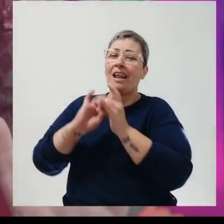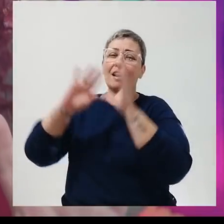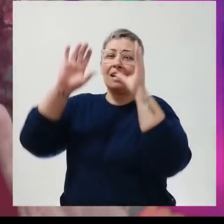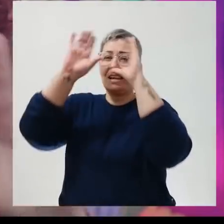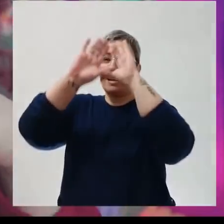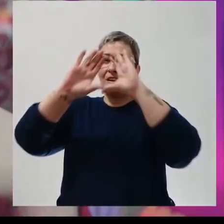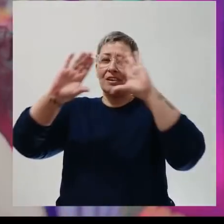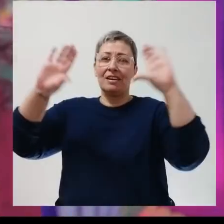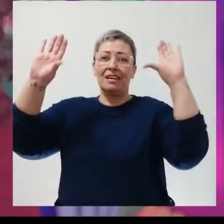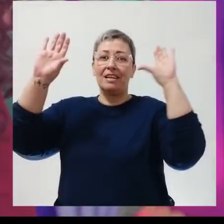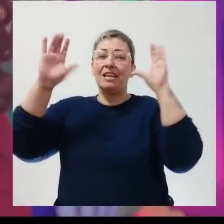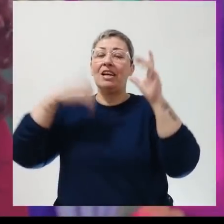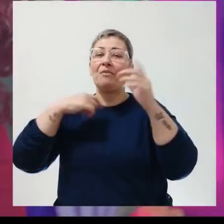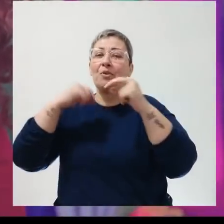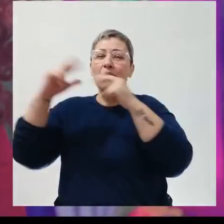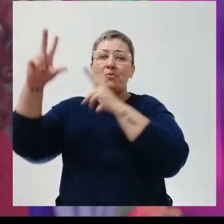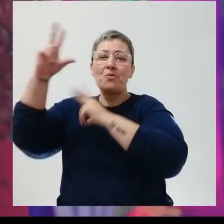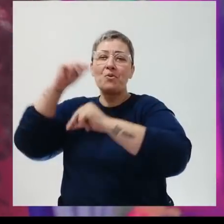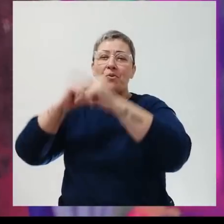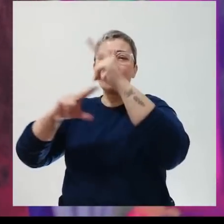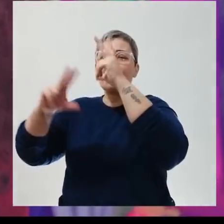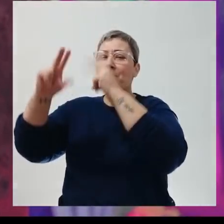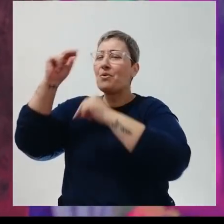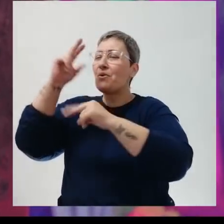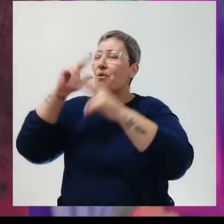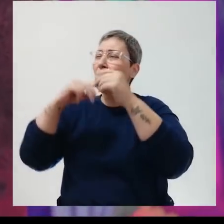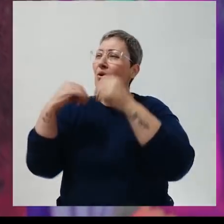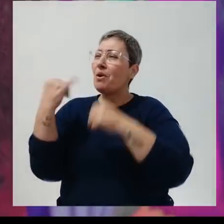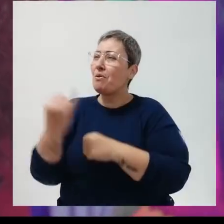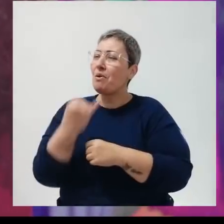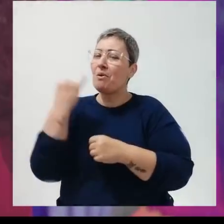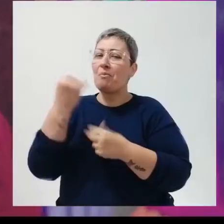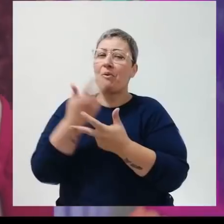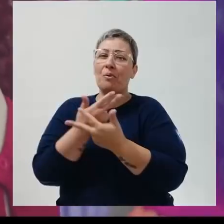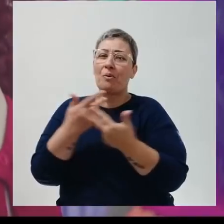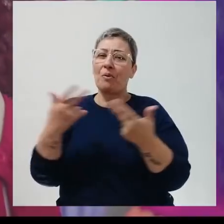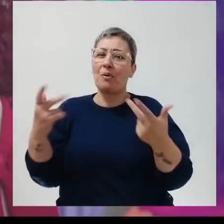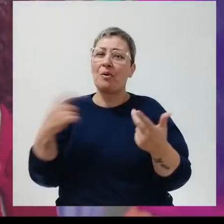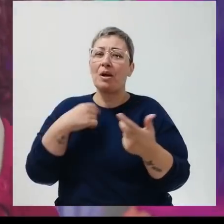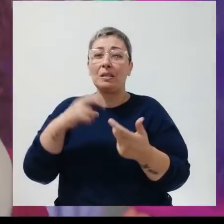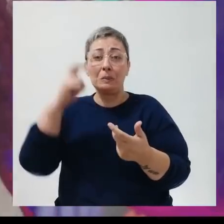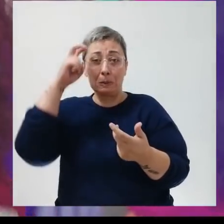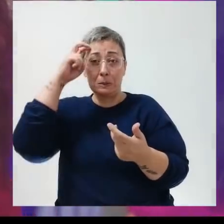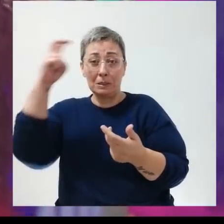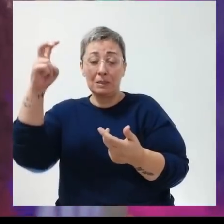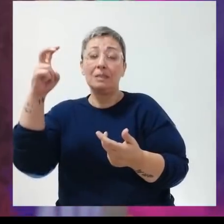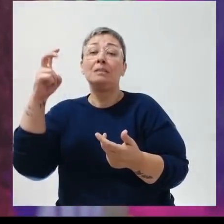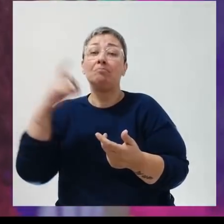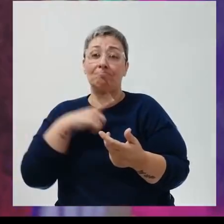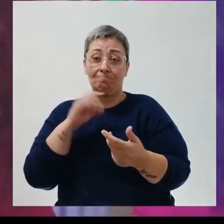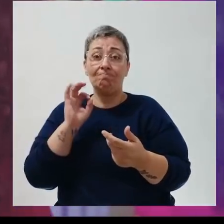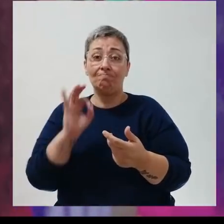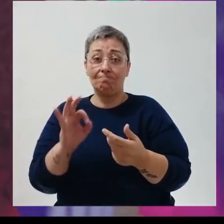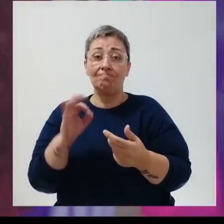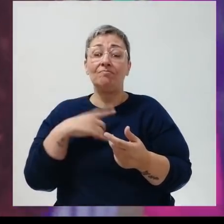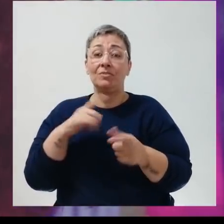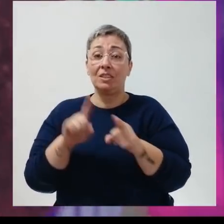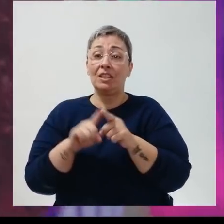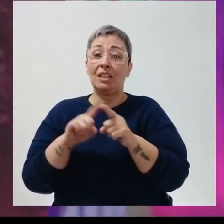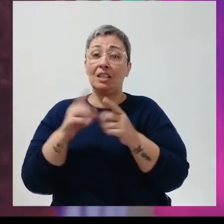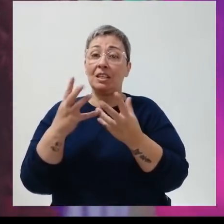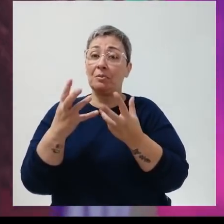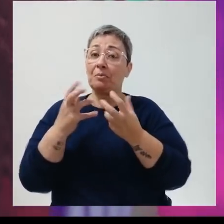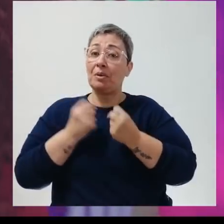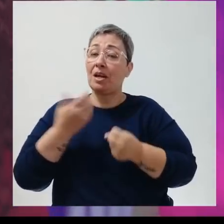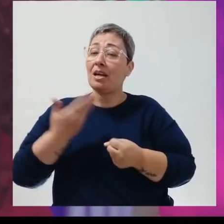céus e conversava coisas tão importantes de sabedoria e de acolhida,